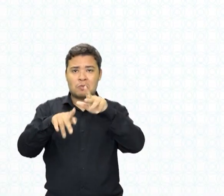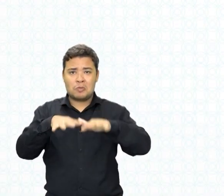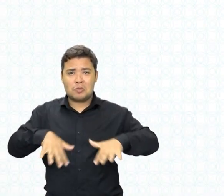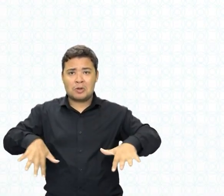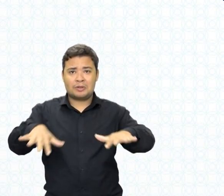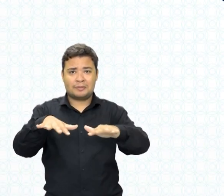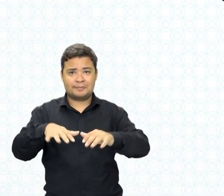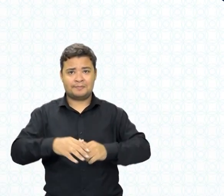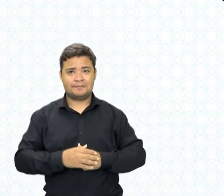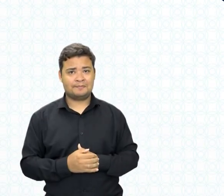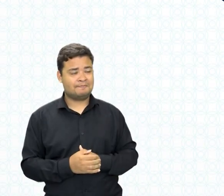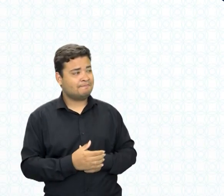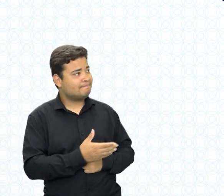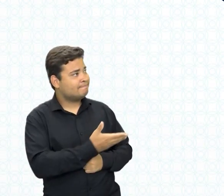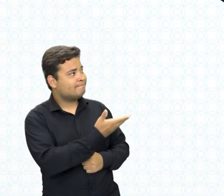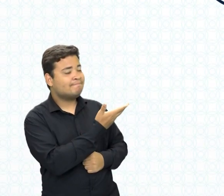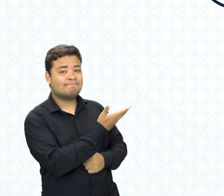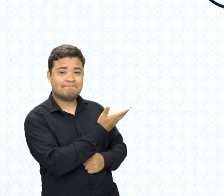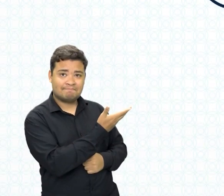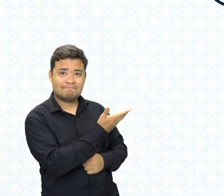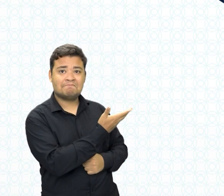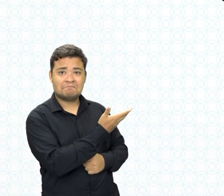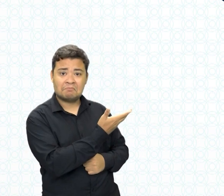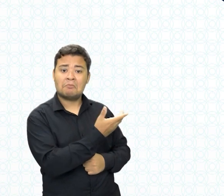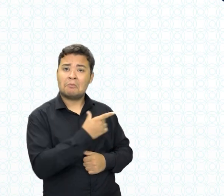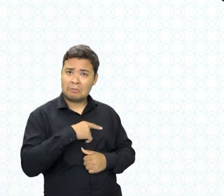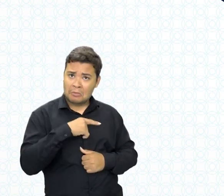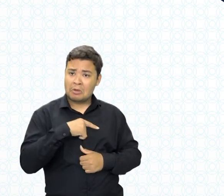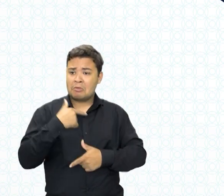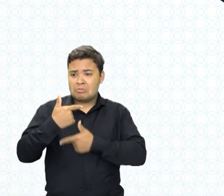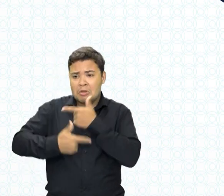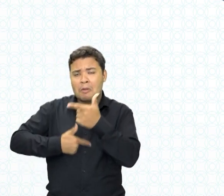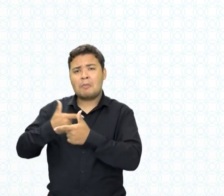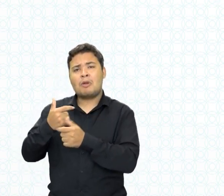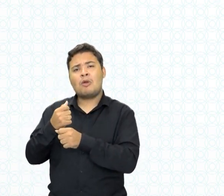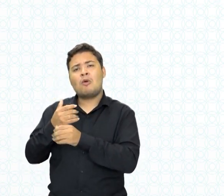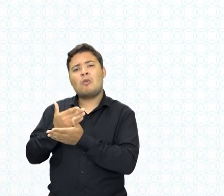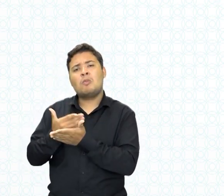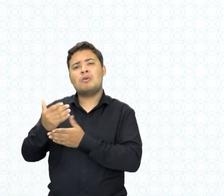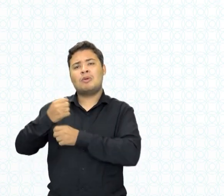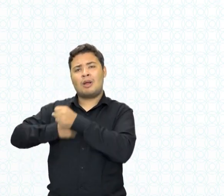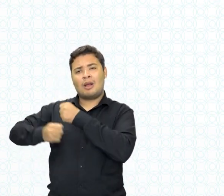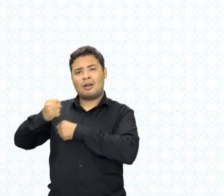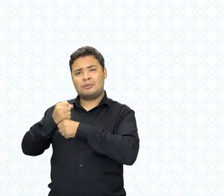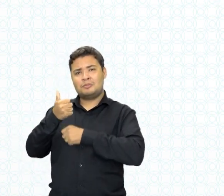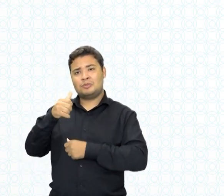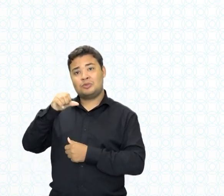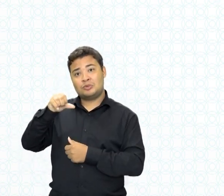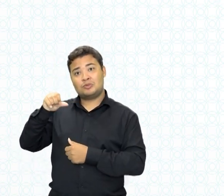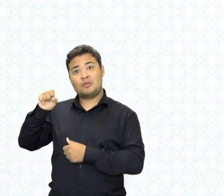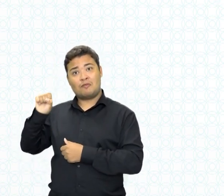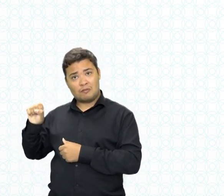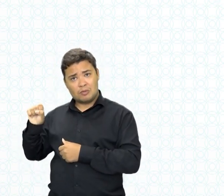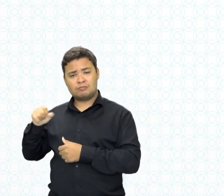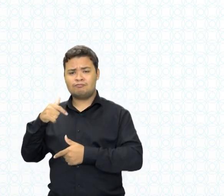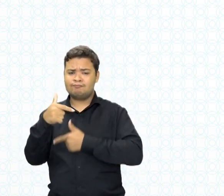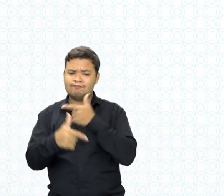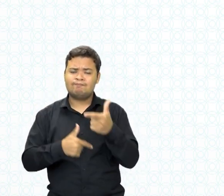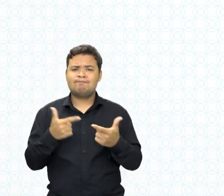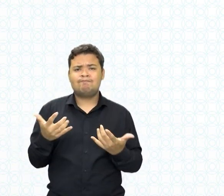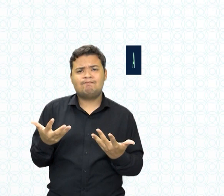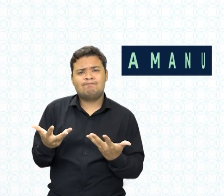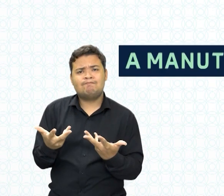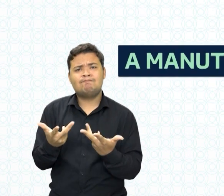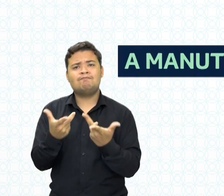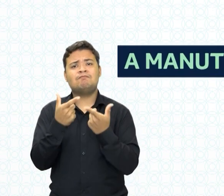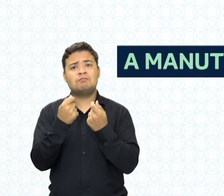A Fundação de Apoio ao Hospital das Clínicas, Fundac, desenvolve desde 1998 um trabalho de excelência